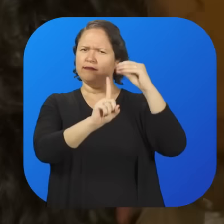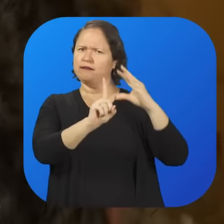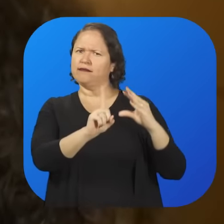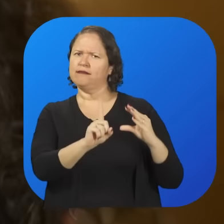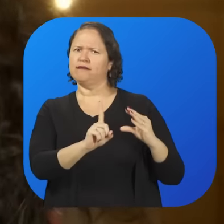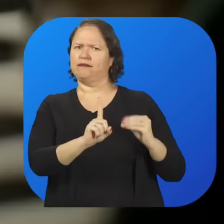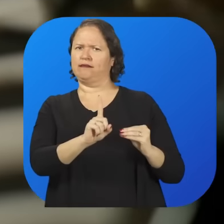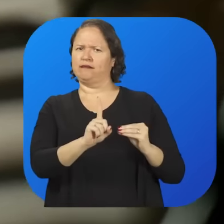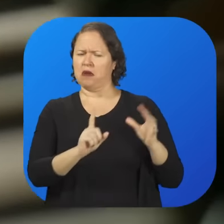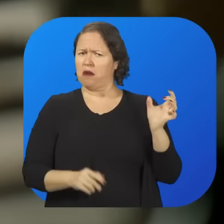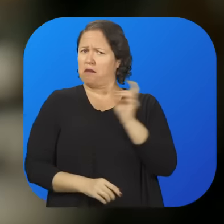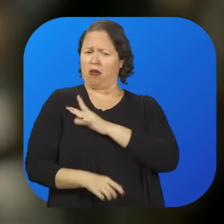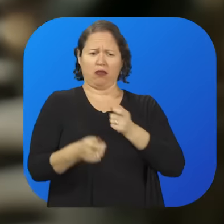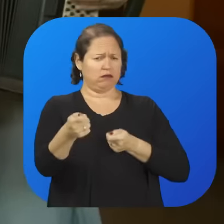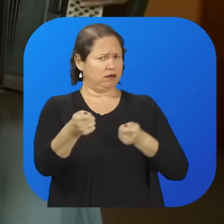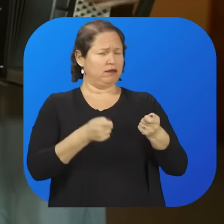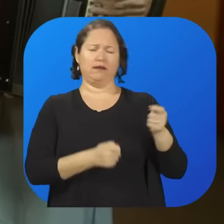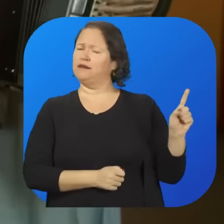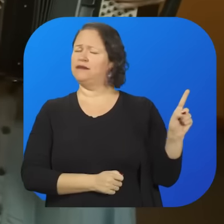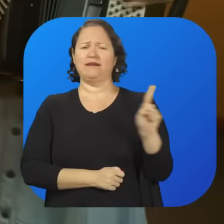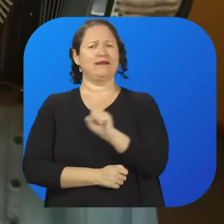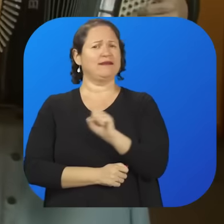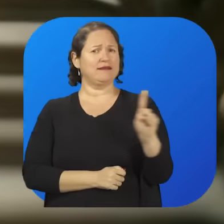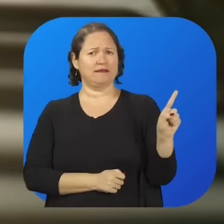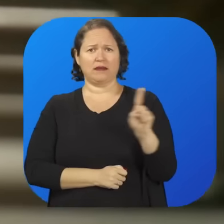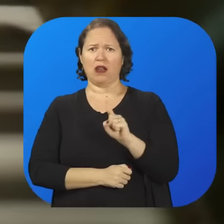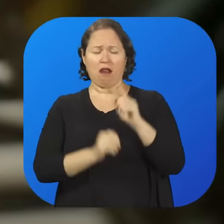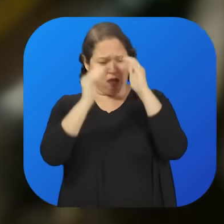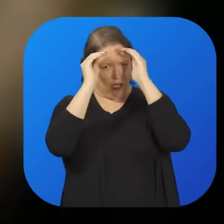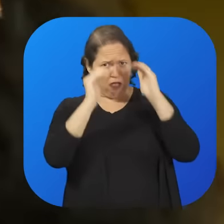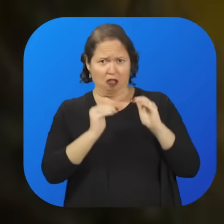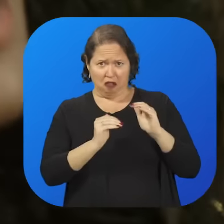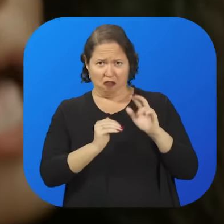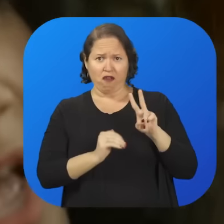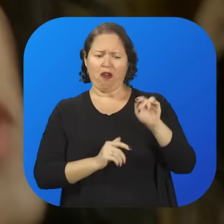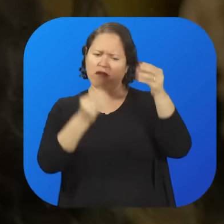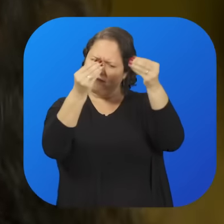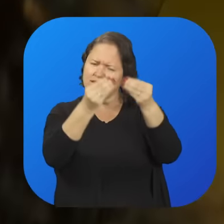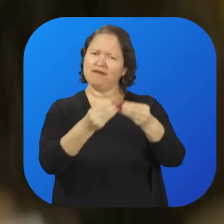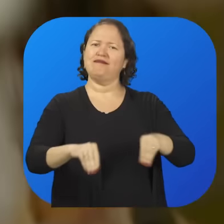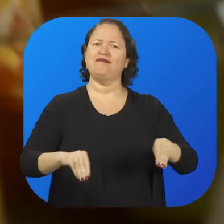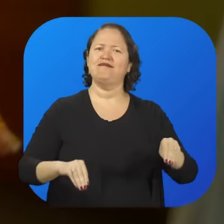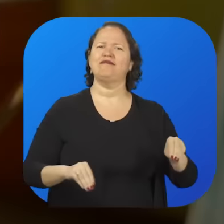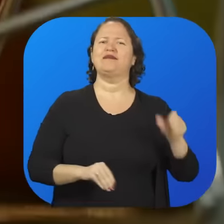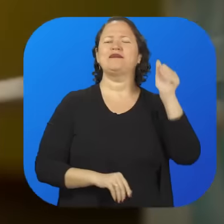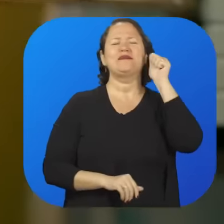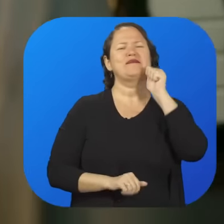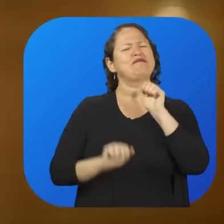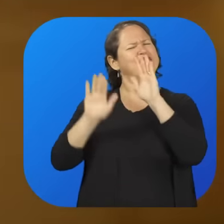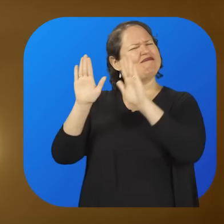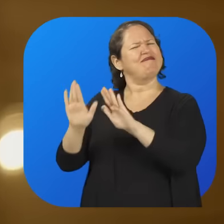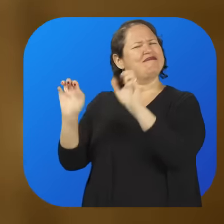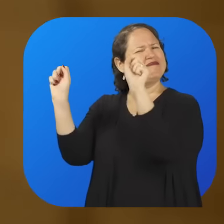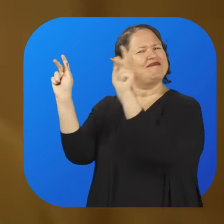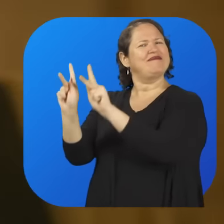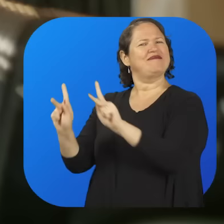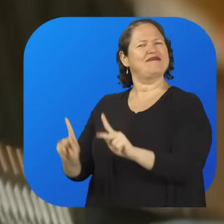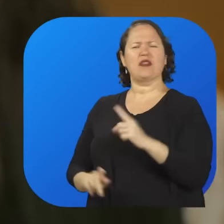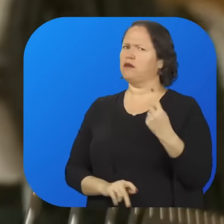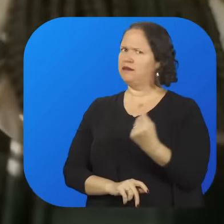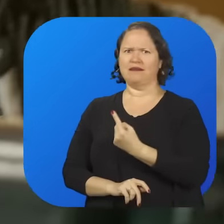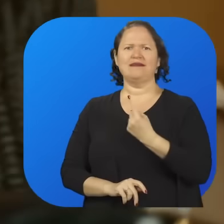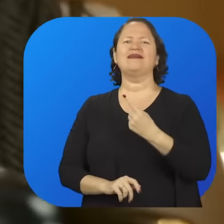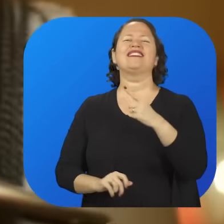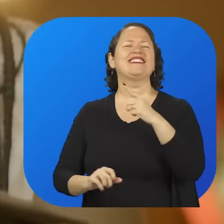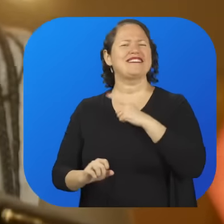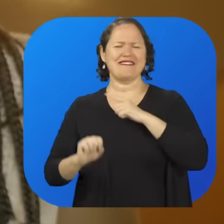só quer se aproveitar. Não me intimida e não vai me controlar, se não me respeitar é você que vai rodar. Deixa elas em paz, deixa elas